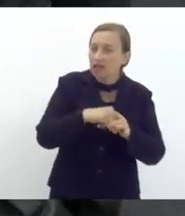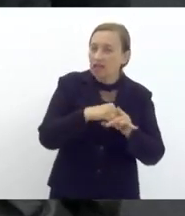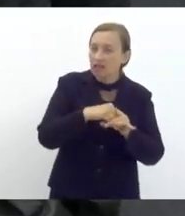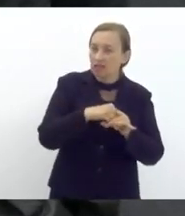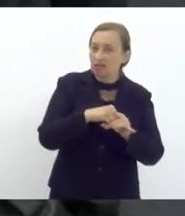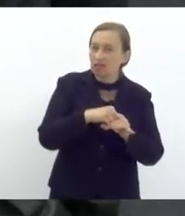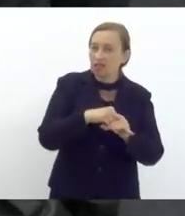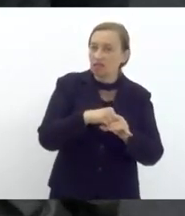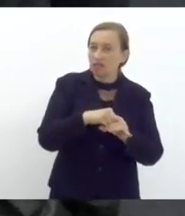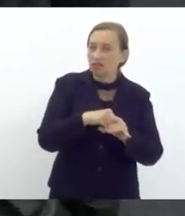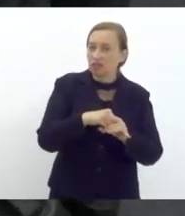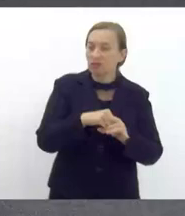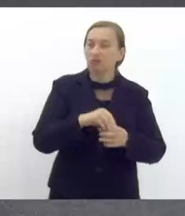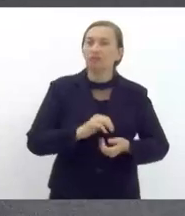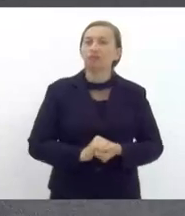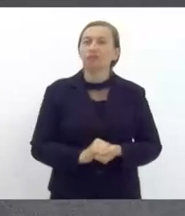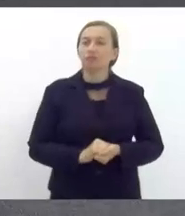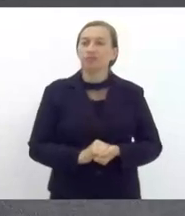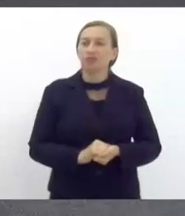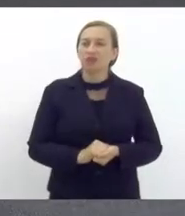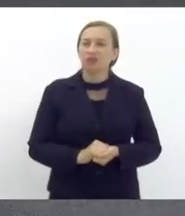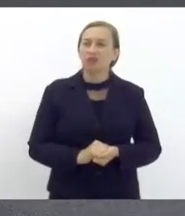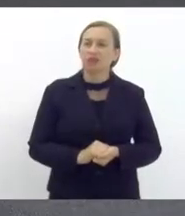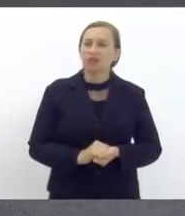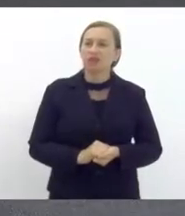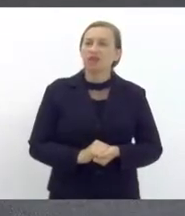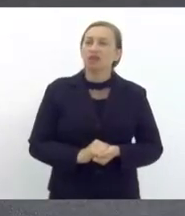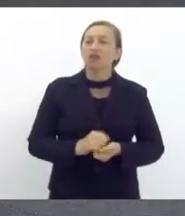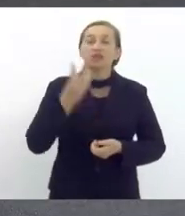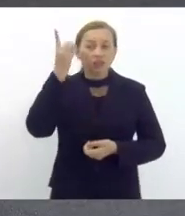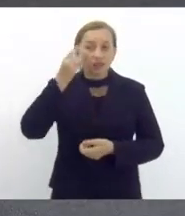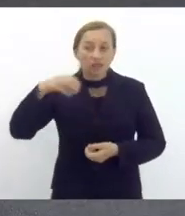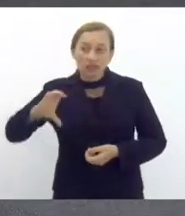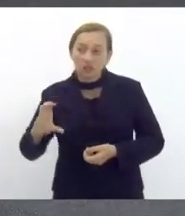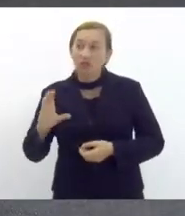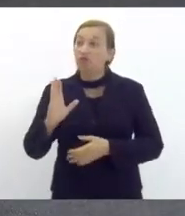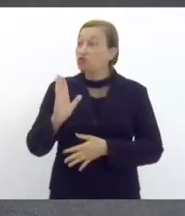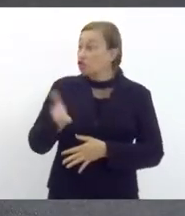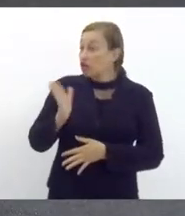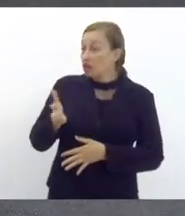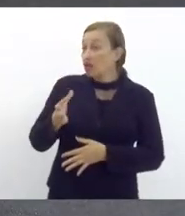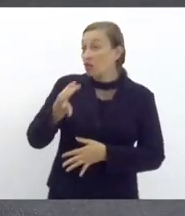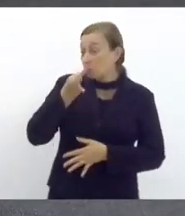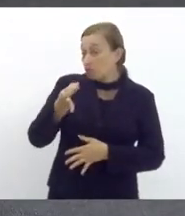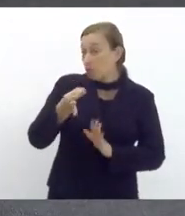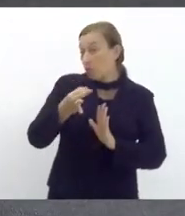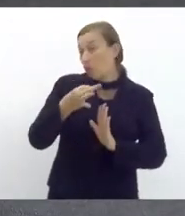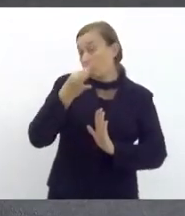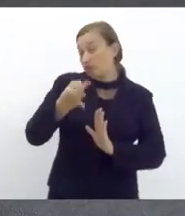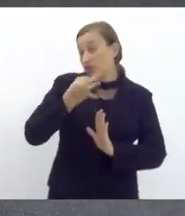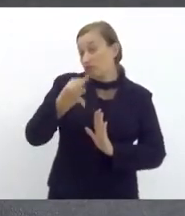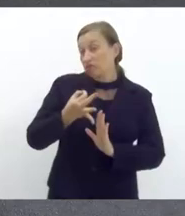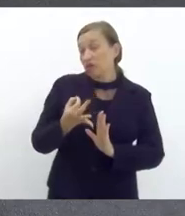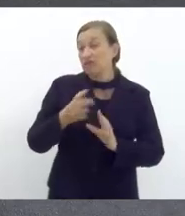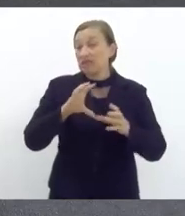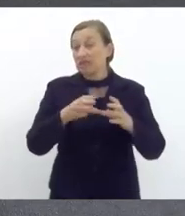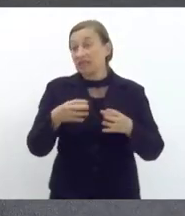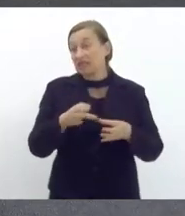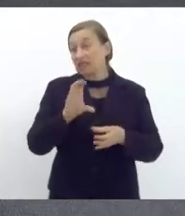dispositivos deputado Carlos de mim que até buscaria fazer mas já houve parecendo ccj não tem nem como alterar isso